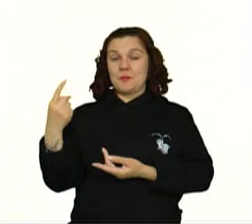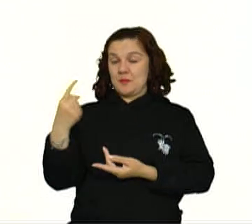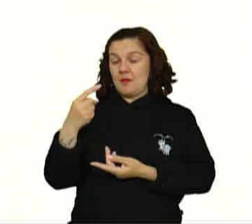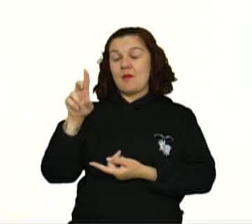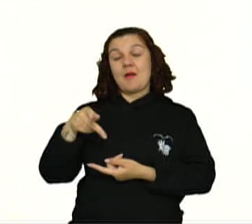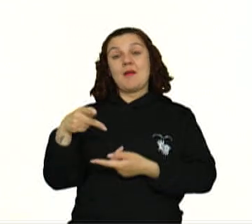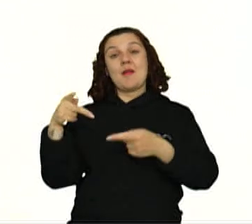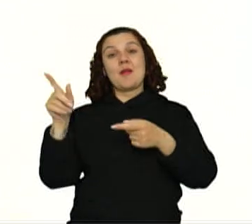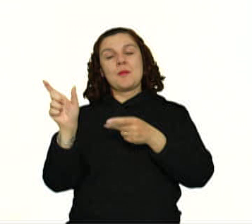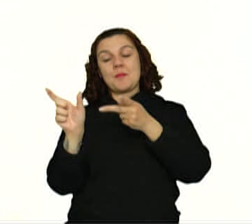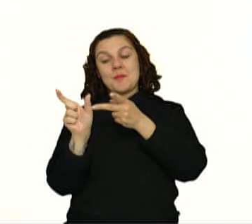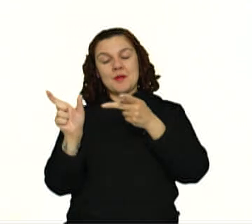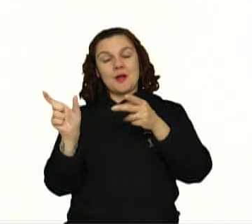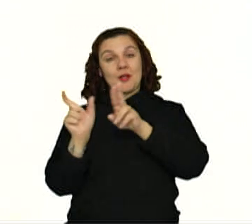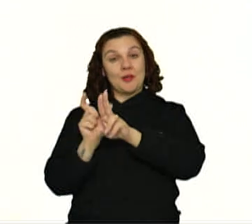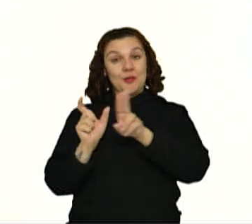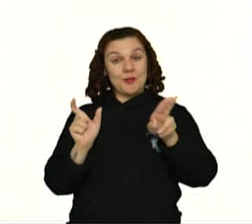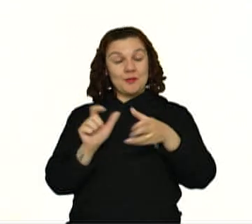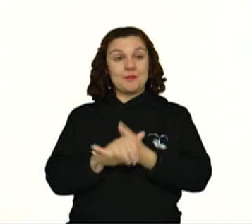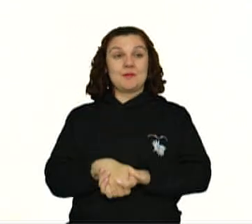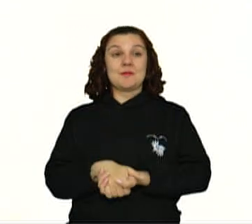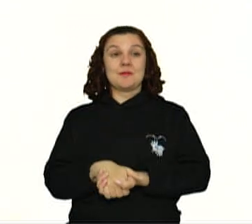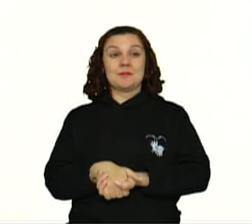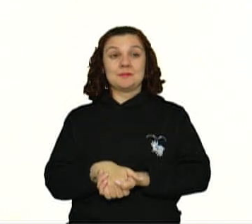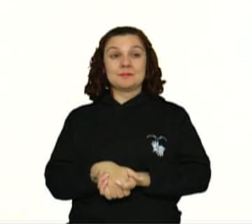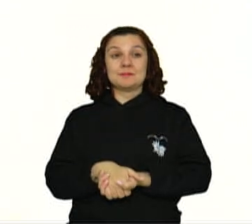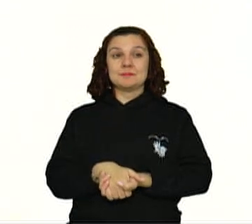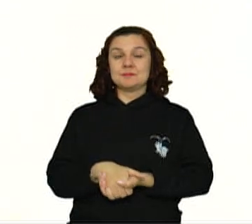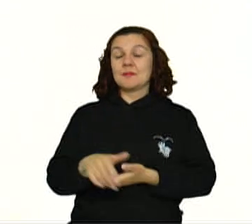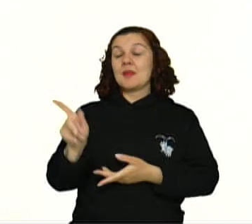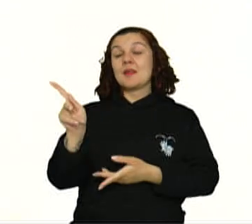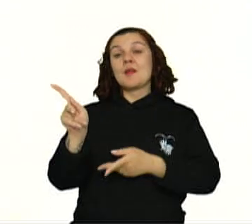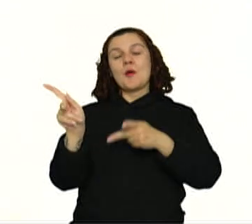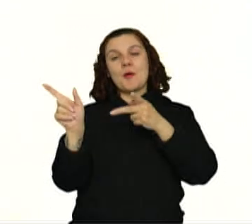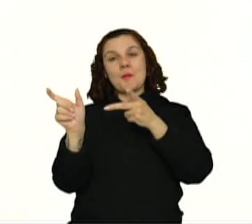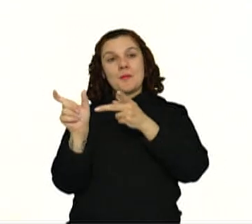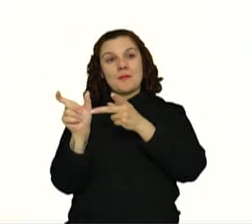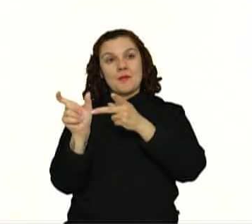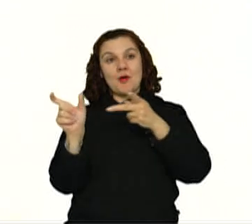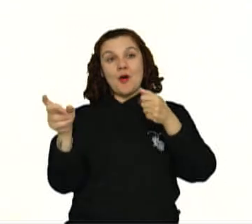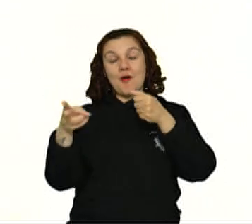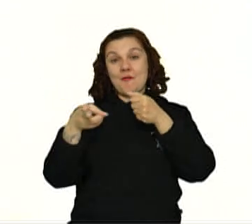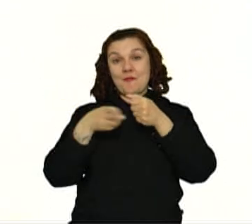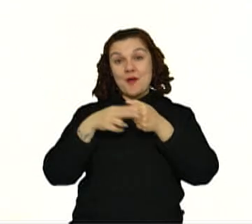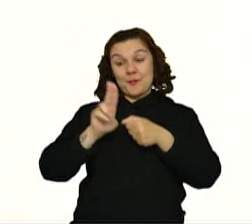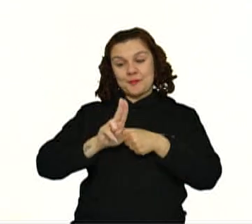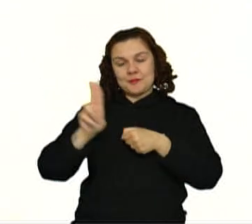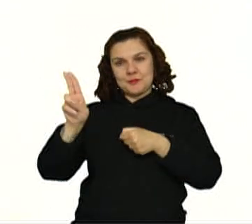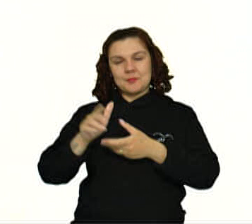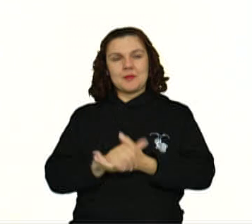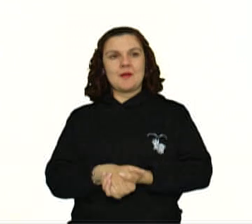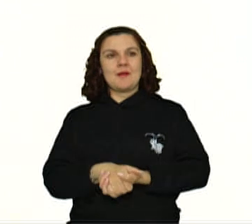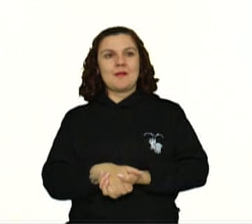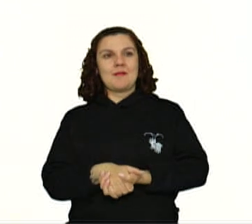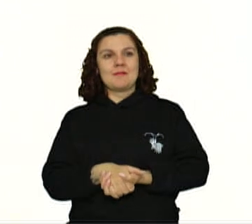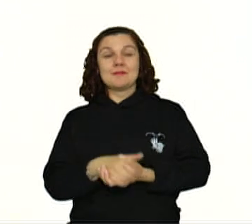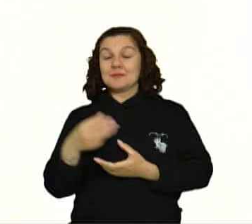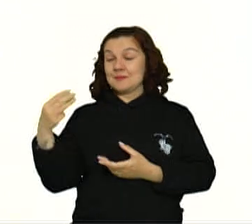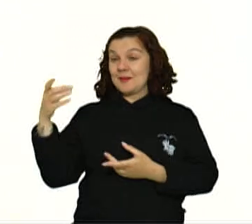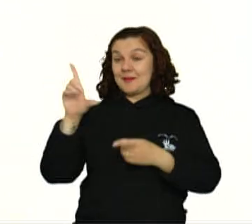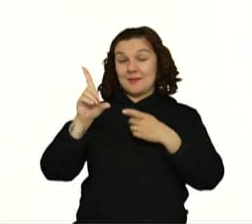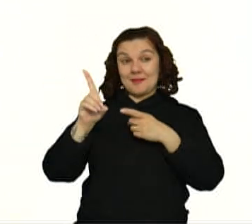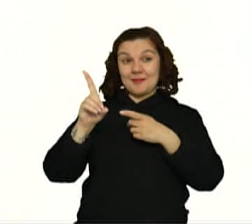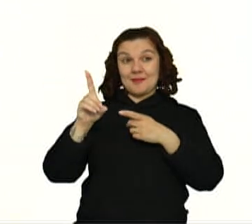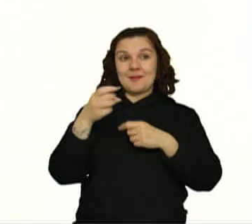predicado nominal. João acha Pedro inteligente, ali, predicado verbo nominal. Olha o inteligente aqui. Maria comprou um carro